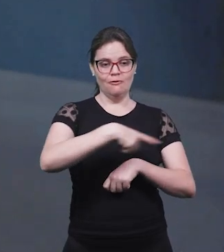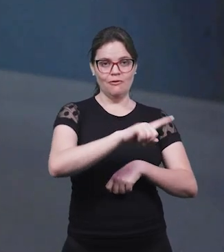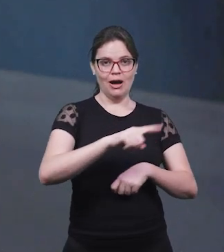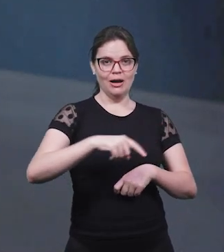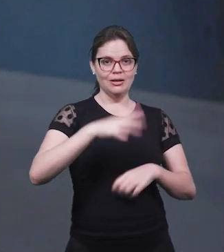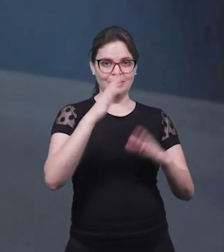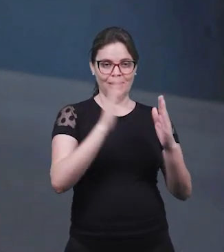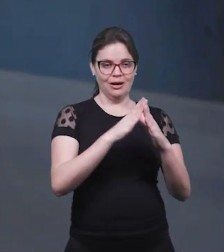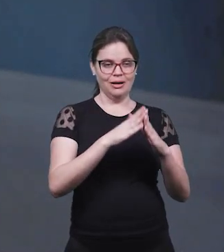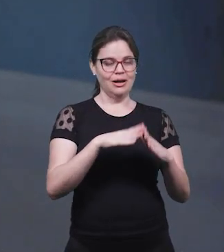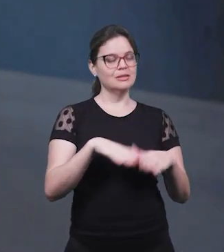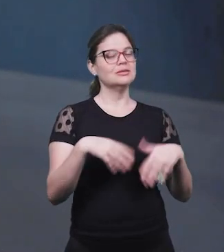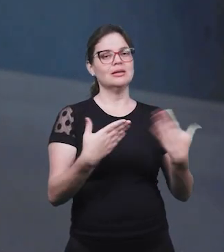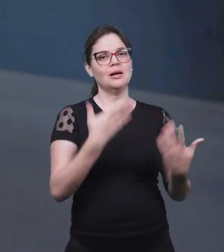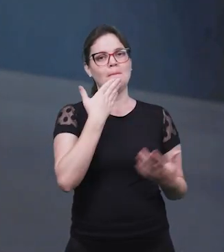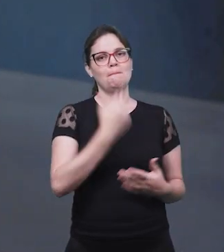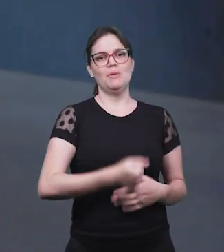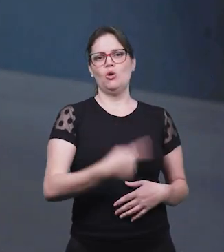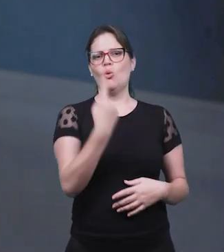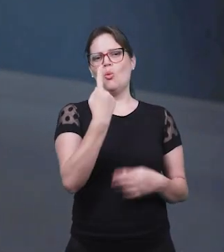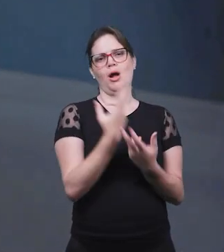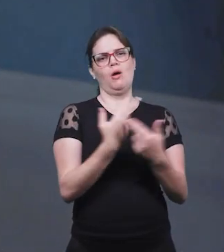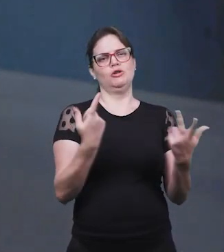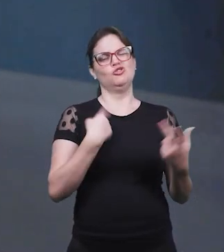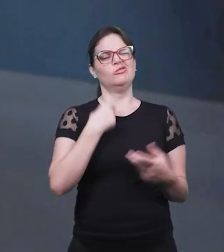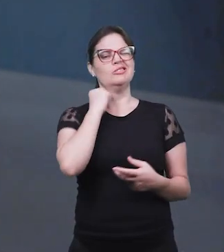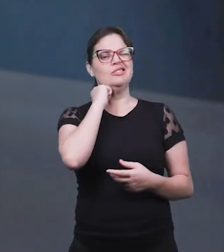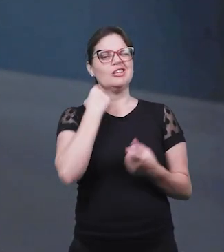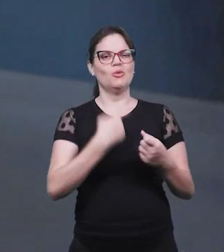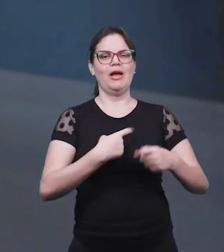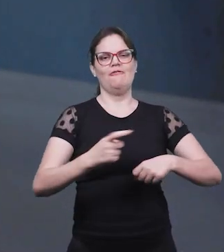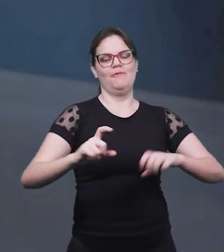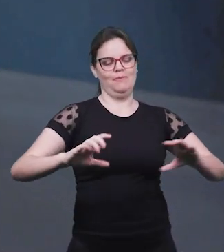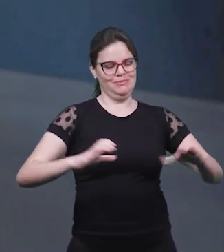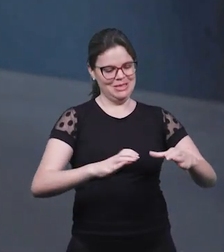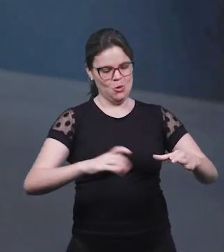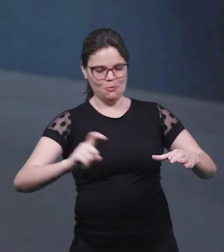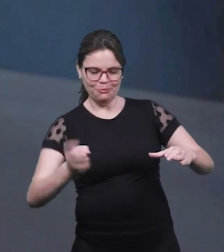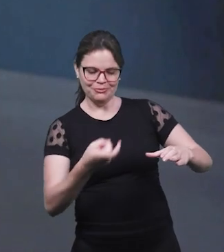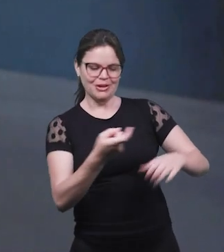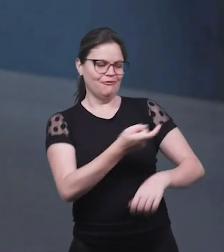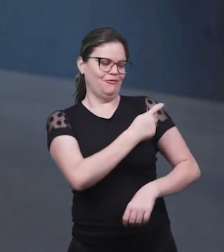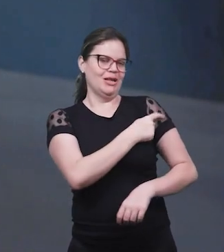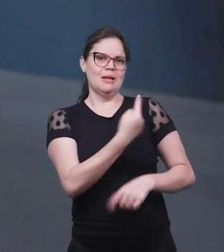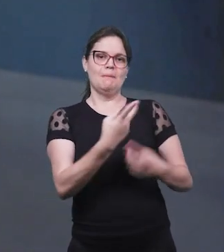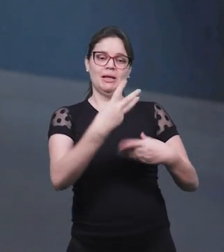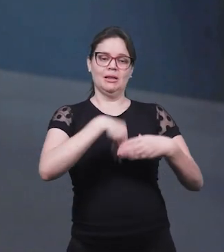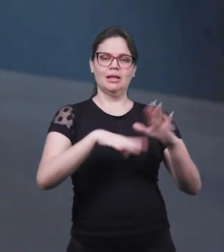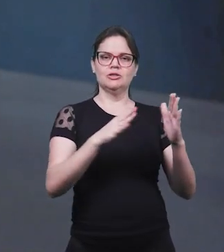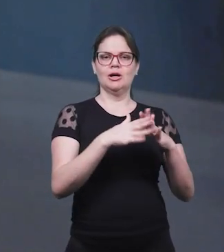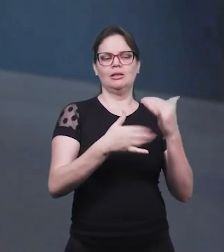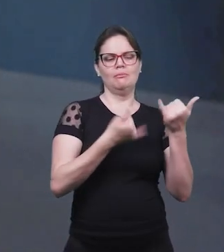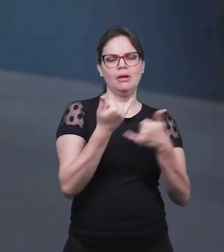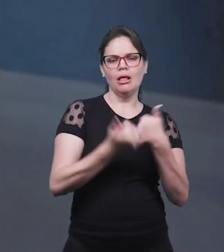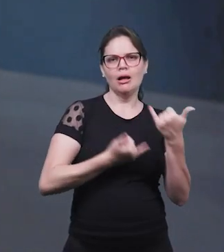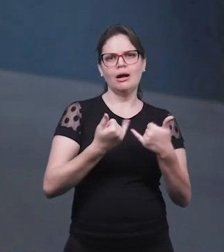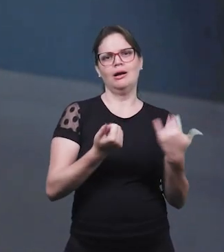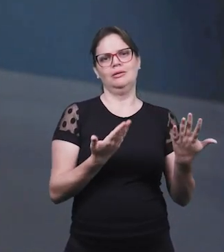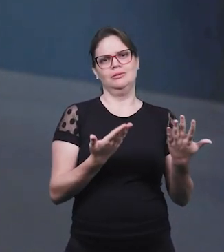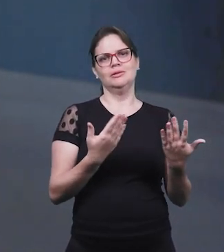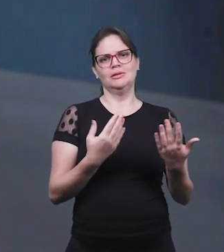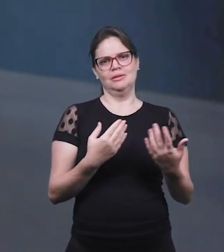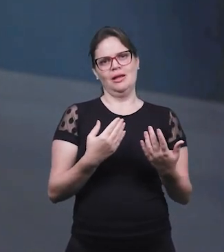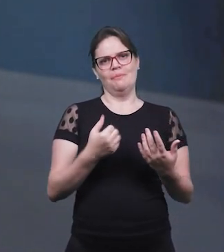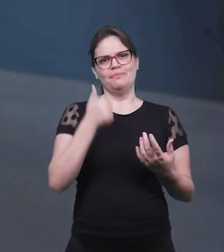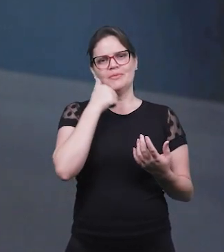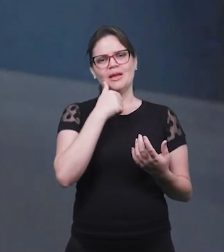de estresse, a não ser só o ato da vacinação. Depois ele já está em casa, brincando, recebendo um petisco, o carinho